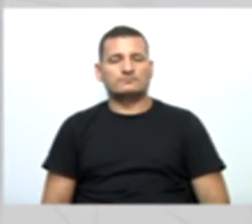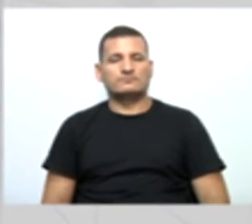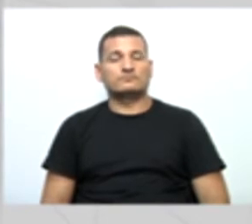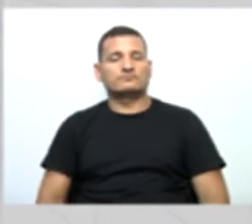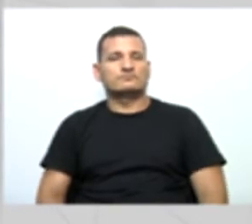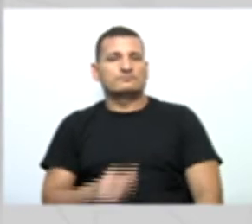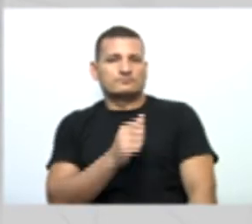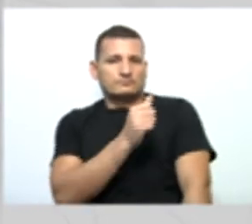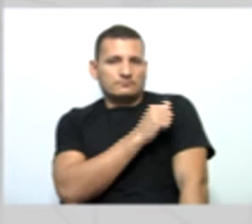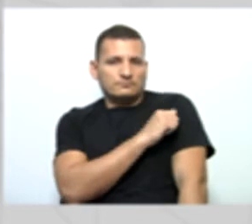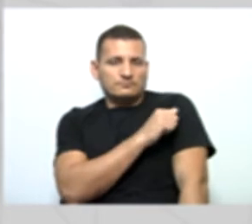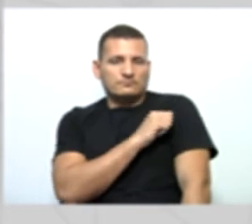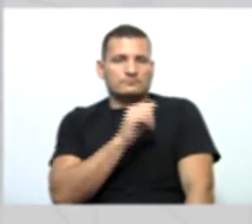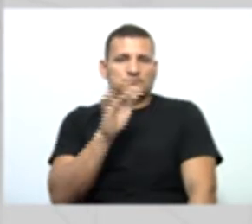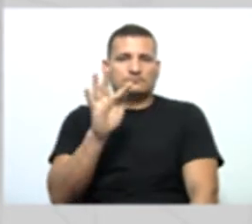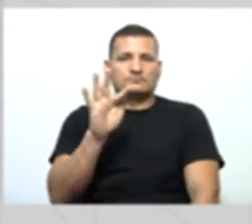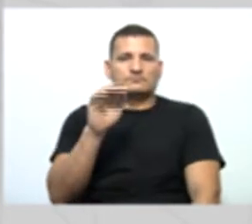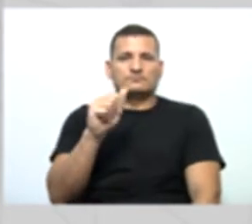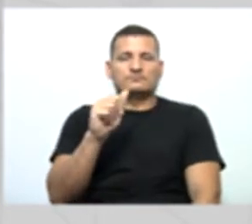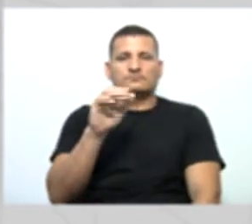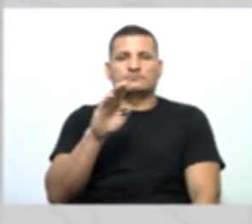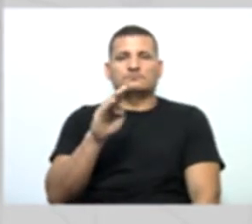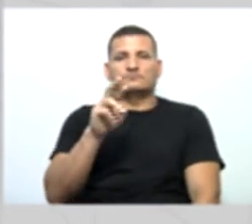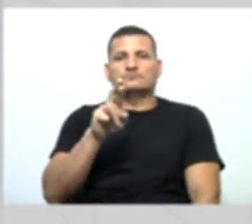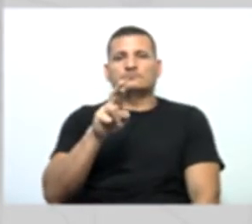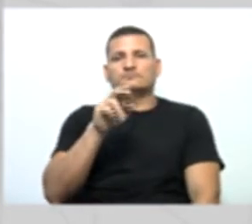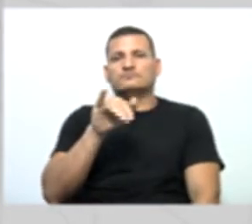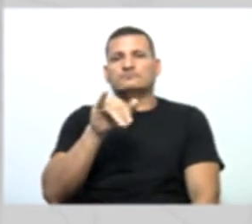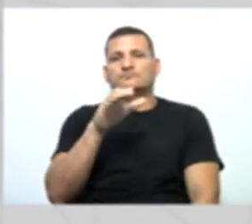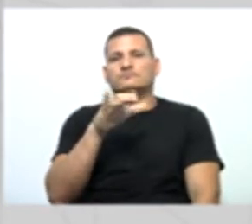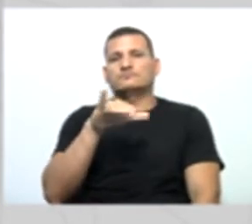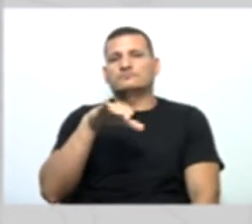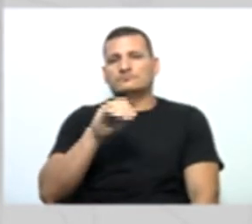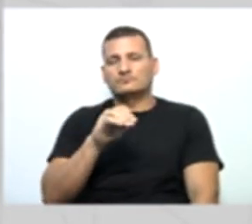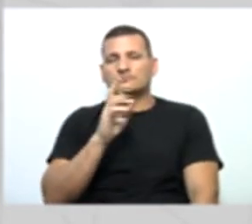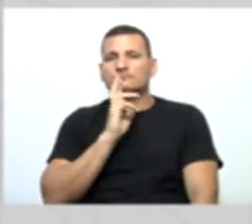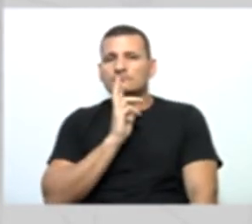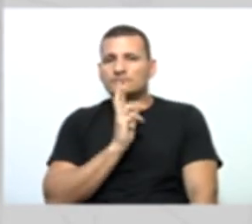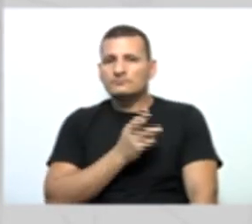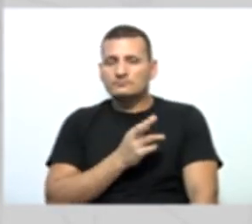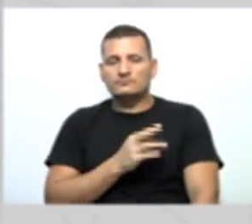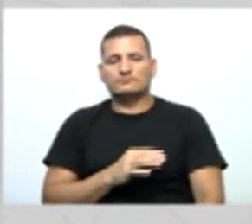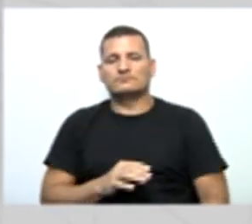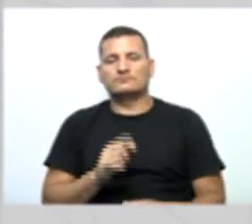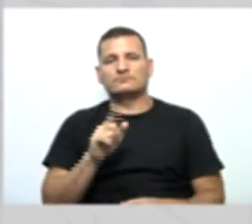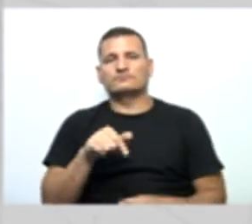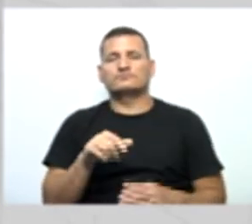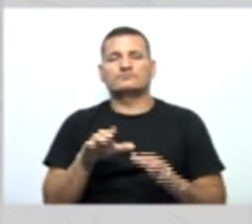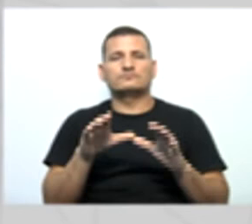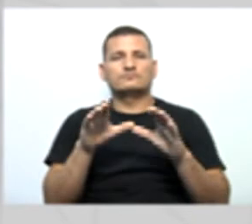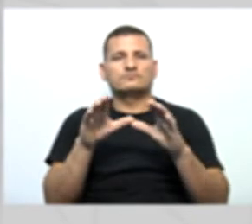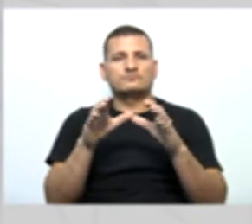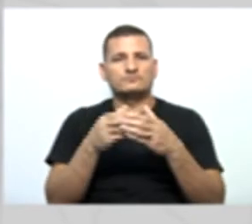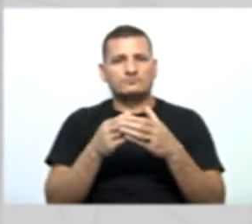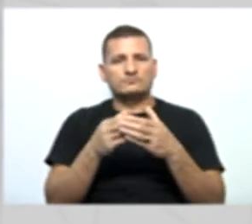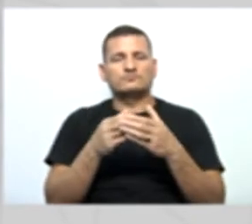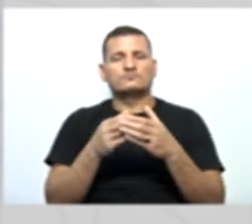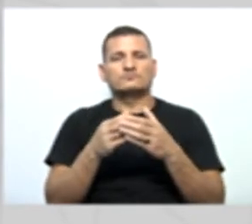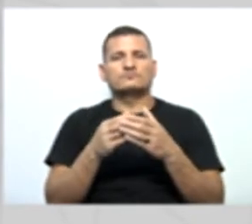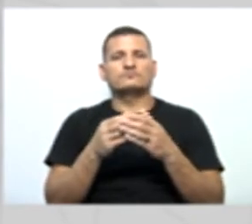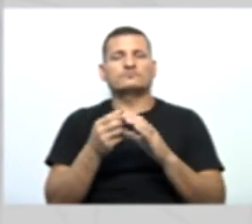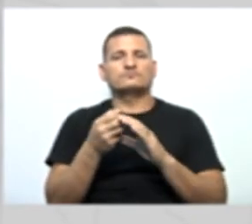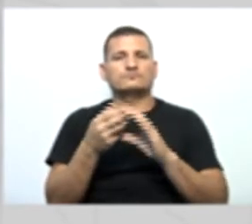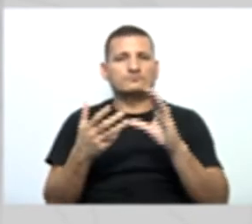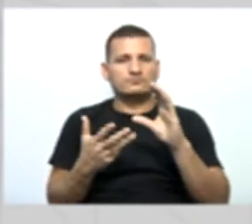aluno Fabrício de Ouro Preto do Oeste respondeu: refere-se ao conjunto de propriedades de um objeto.